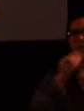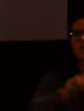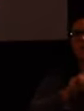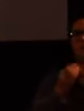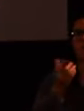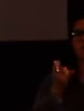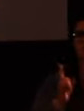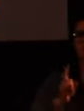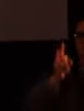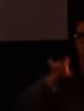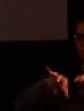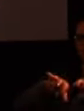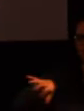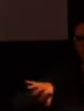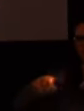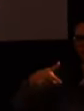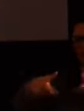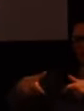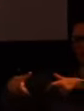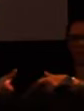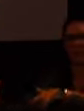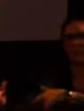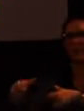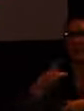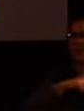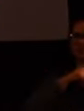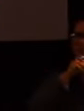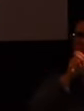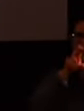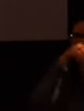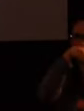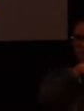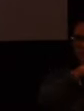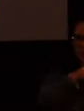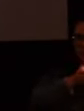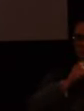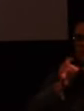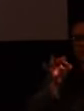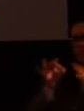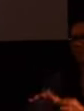vinha tradicionalmente dentro dos planos diretores, mas são efetivamente matérias de